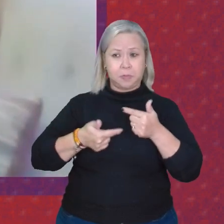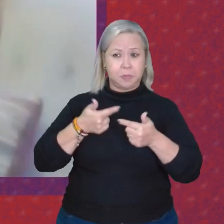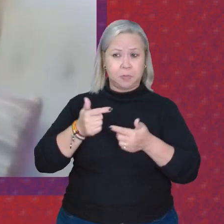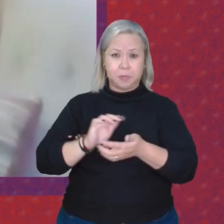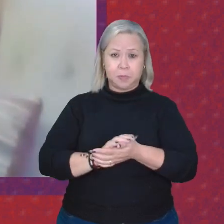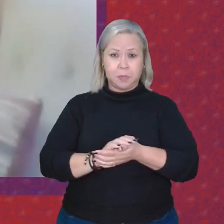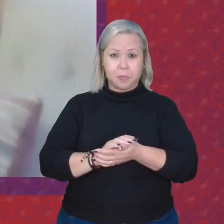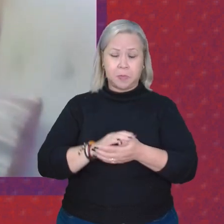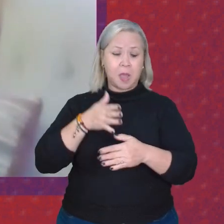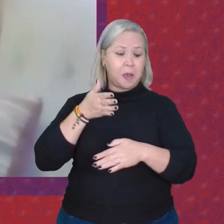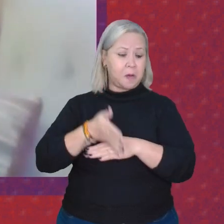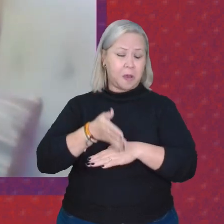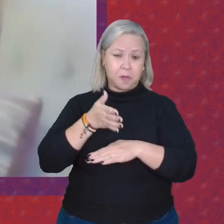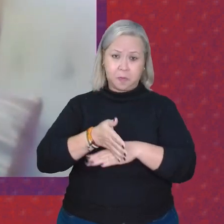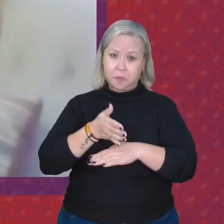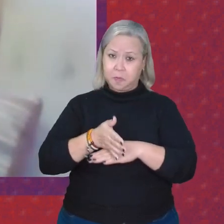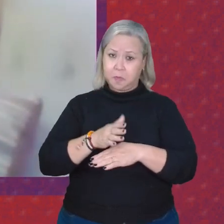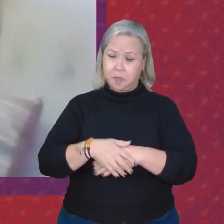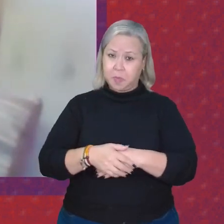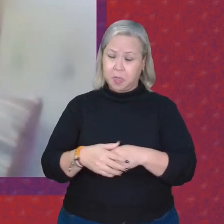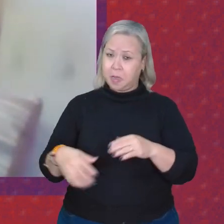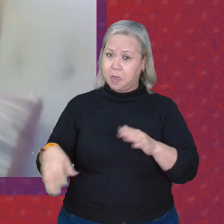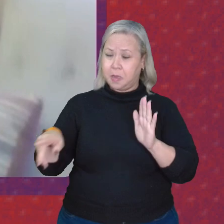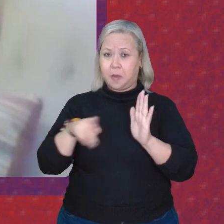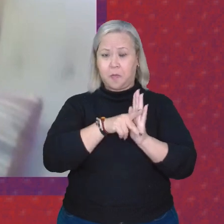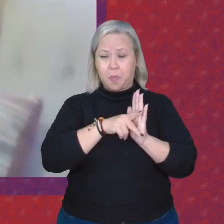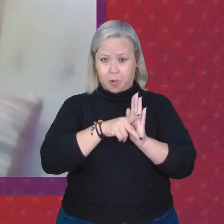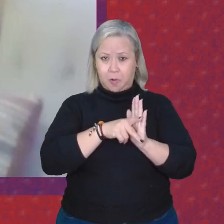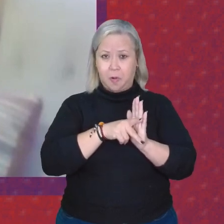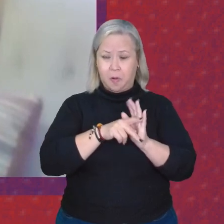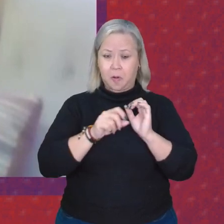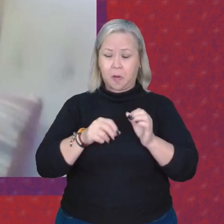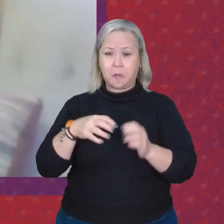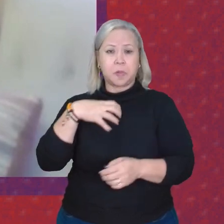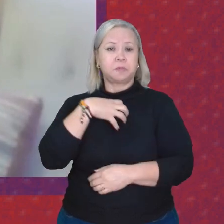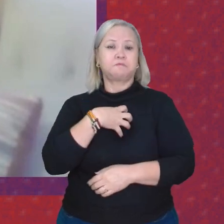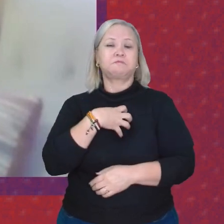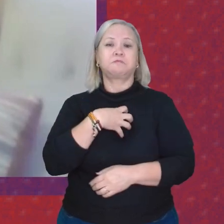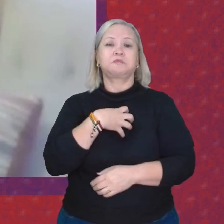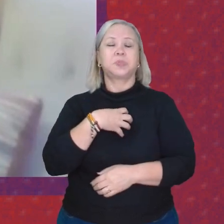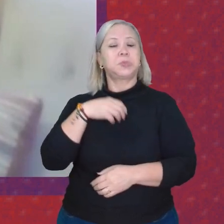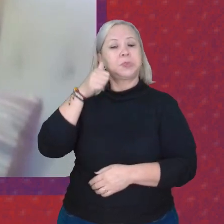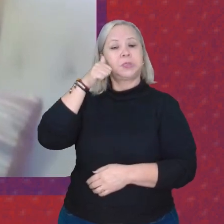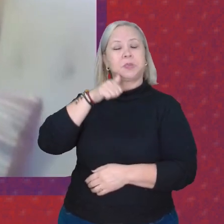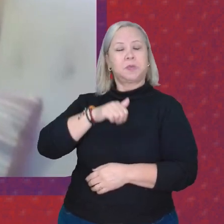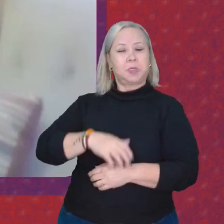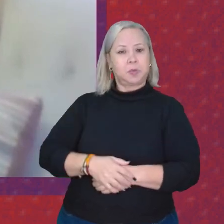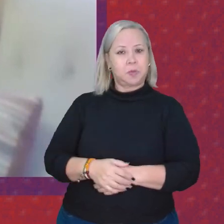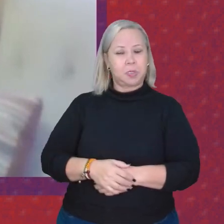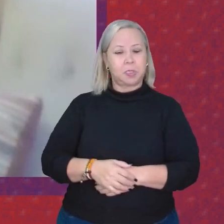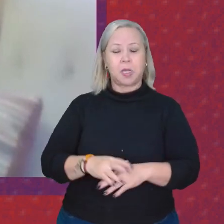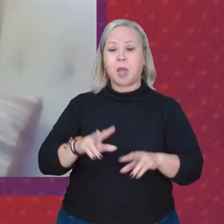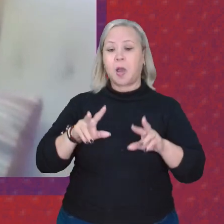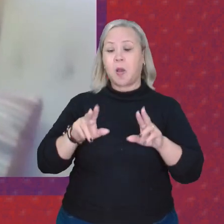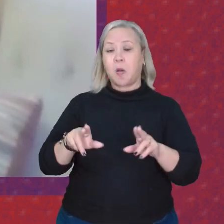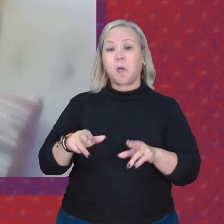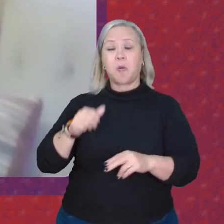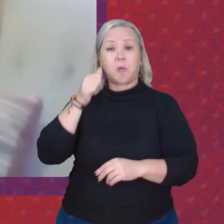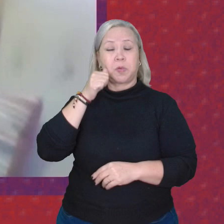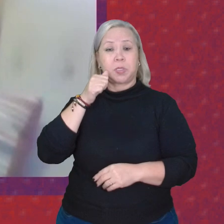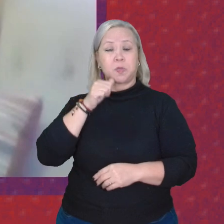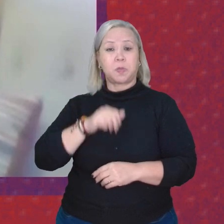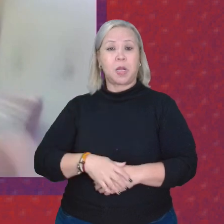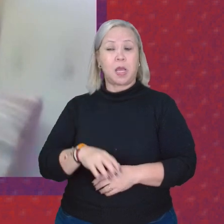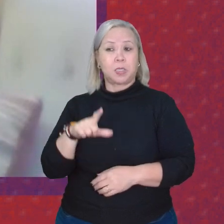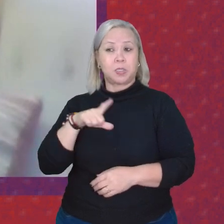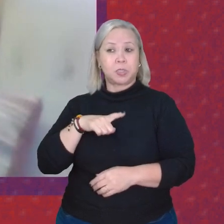fazem parte da própria condição das mulheres, né? Como se as mulheres